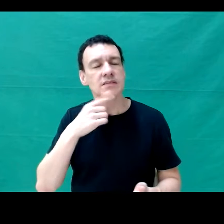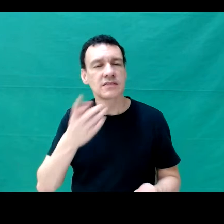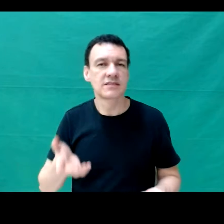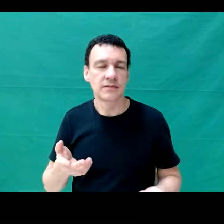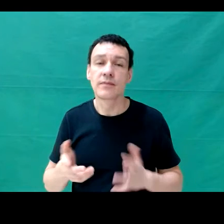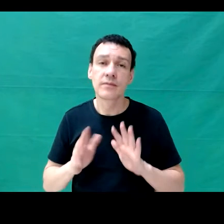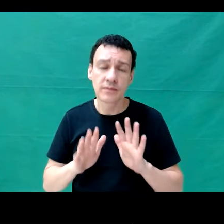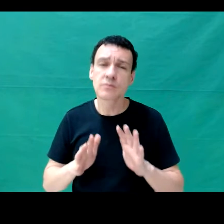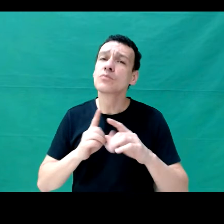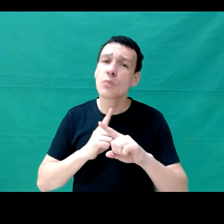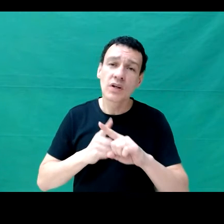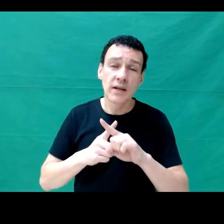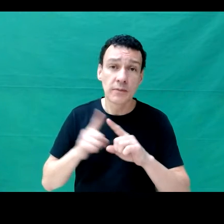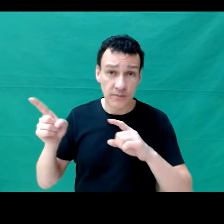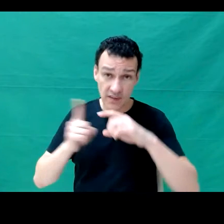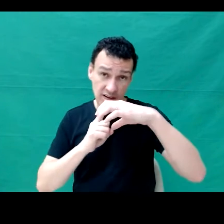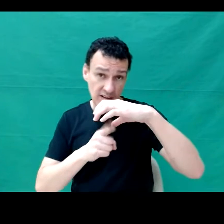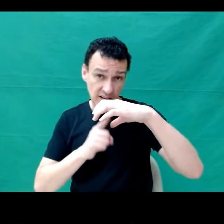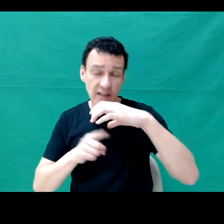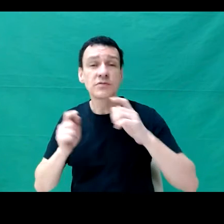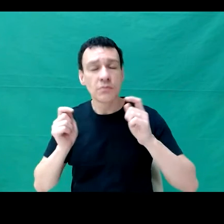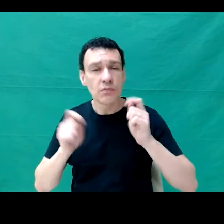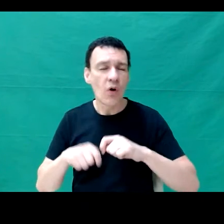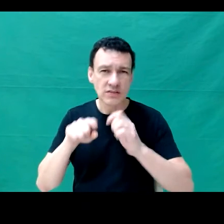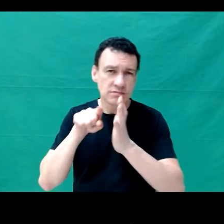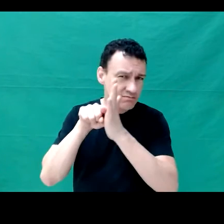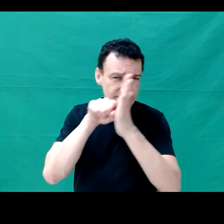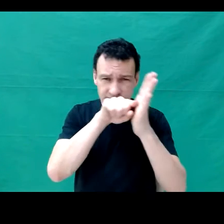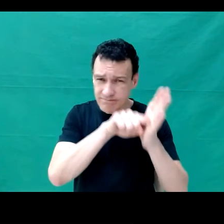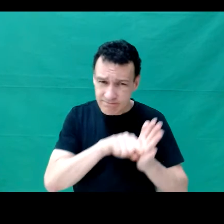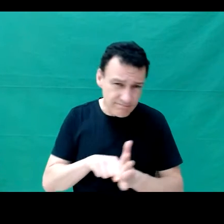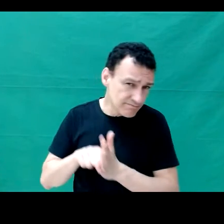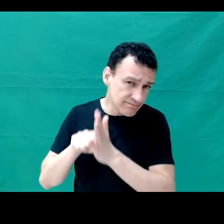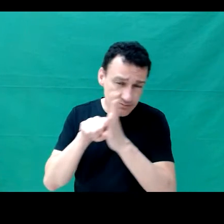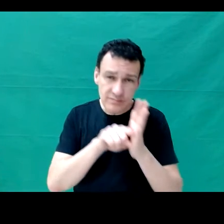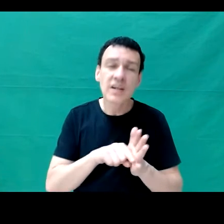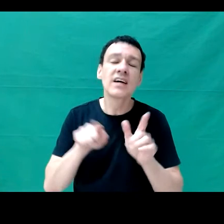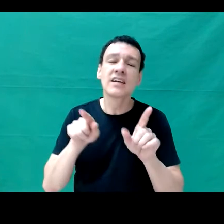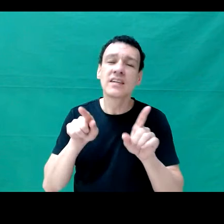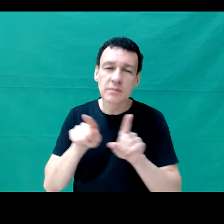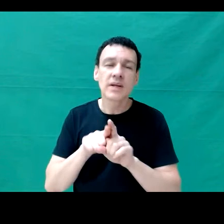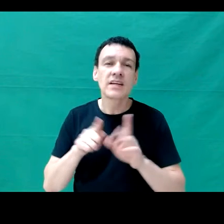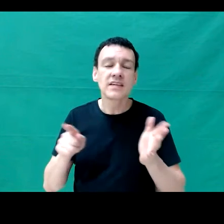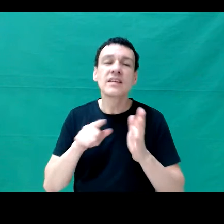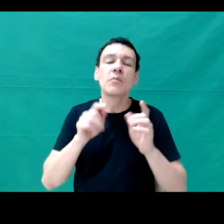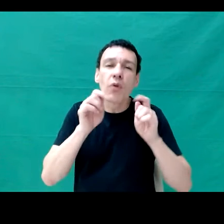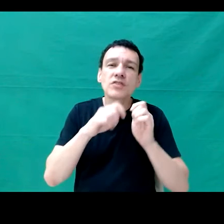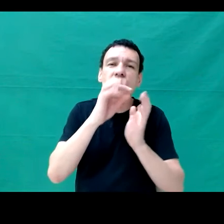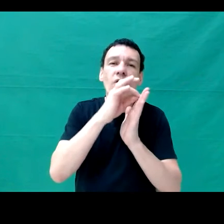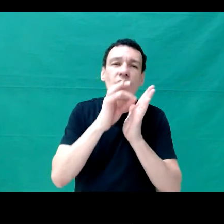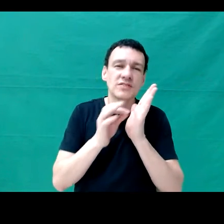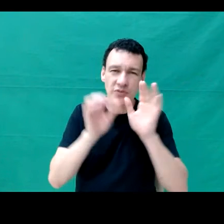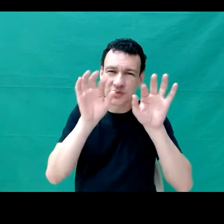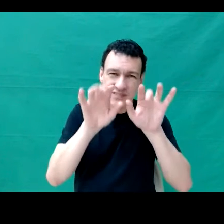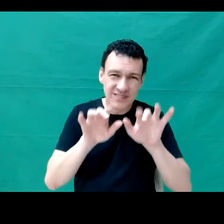do cliente e uma análise de código também, né? Então você está diminuindo as arestas, né? Você não está